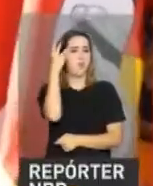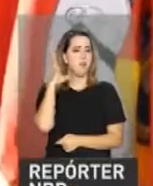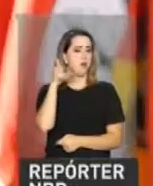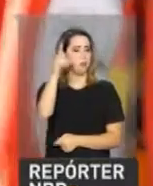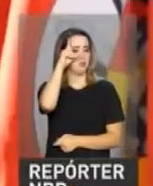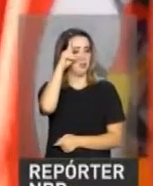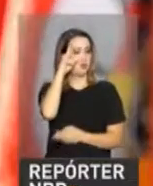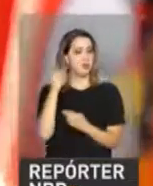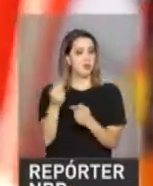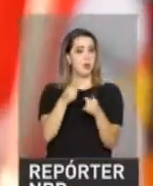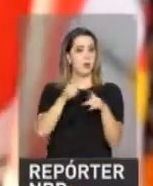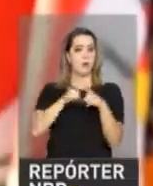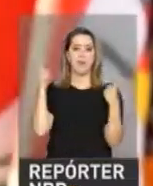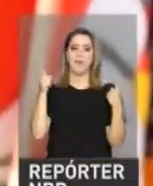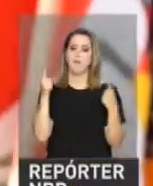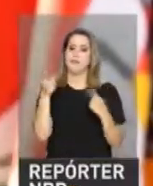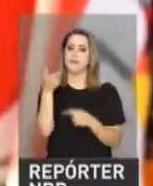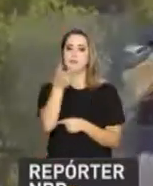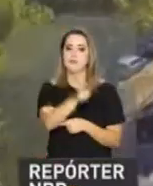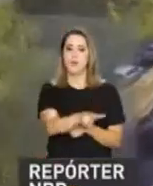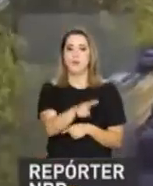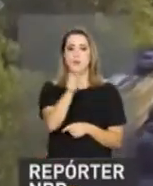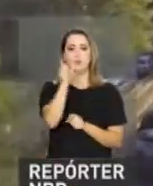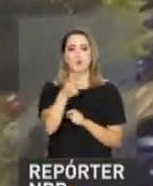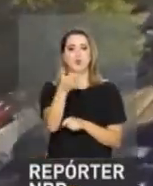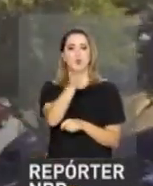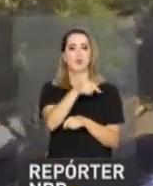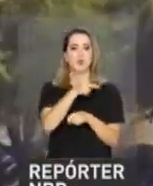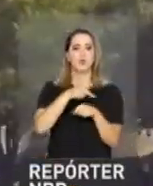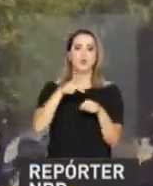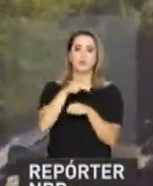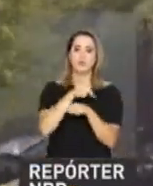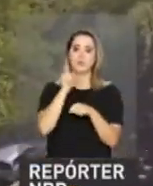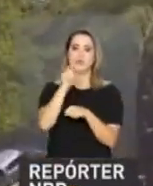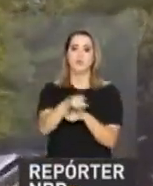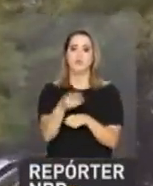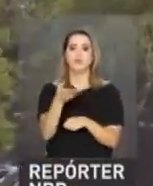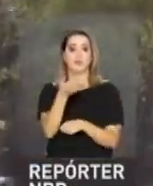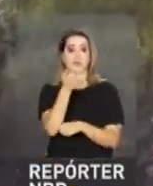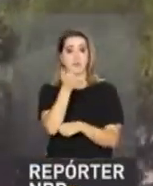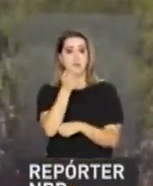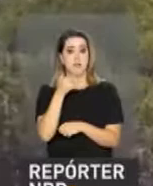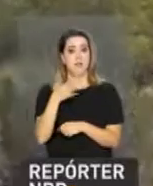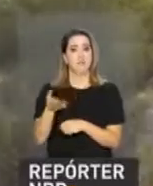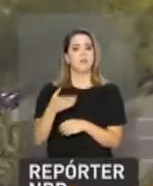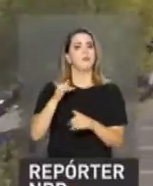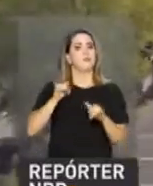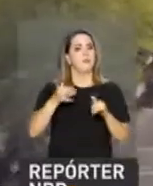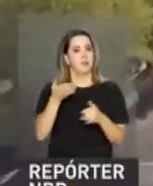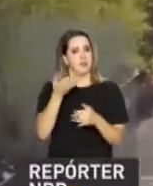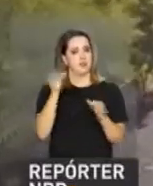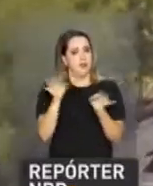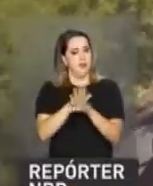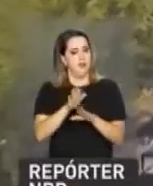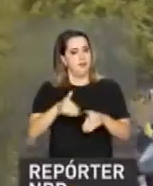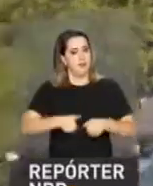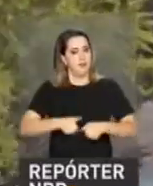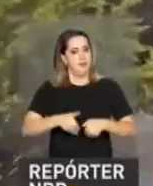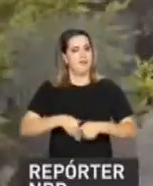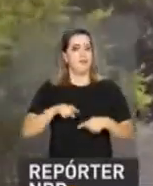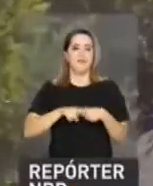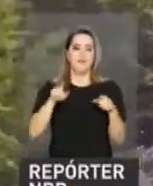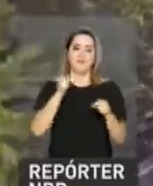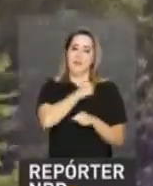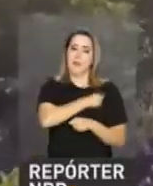todo dia. Mas, para quem mora fora do país, são pratos que não apenas matam fome, mas também a saudade